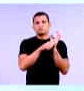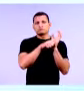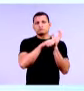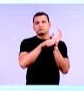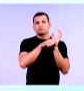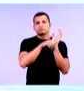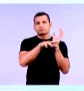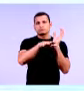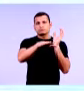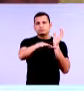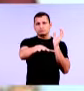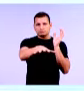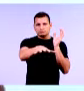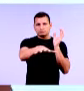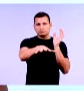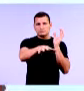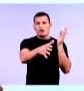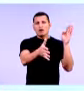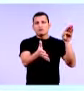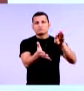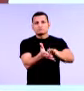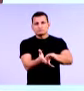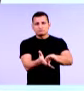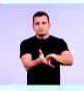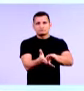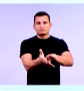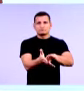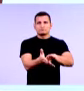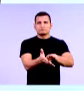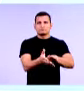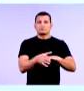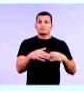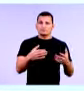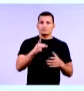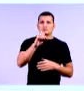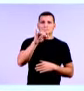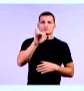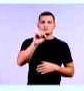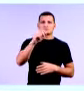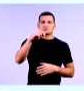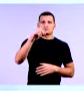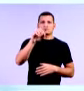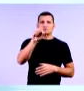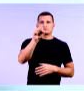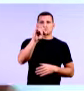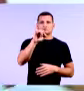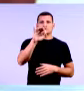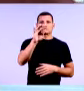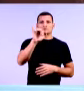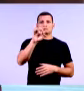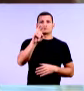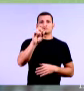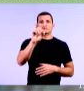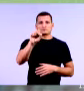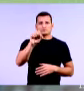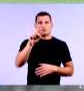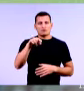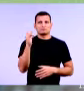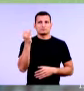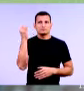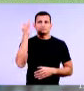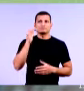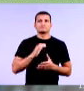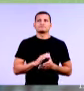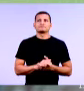meios de transmissão até o destino, né? Então, os dispositivos de conexão são muito importantes. E, por